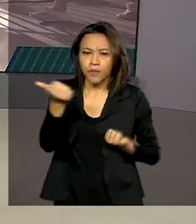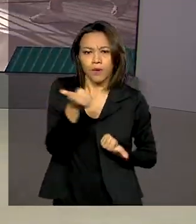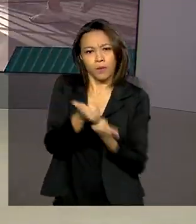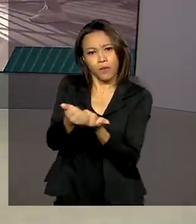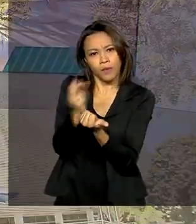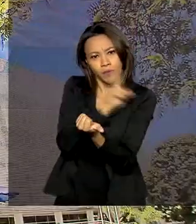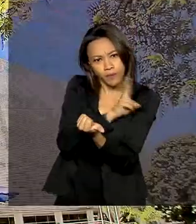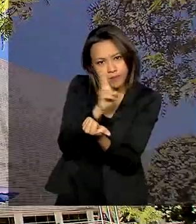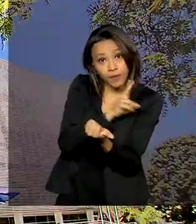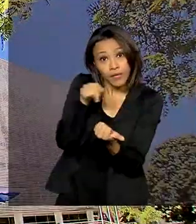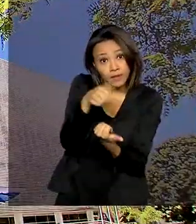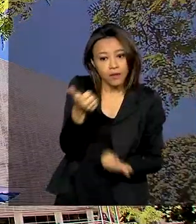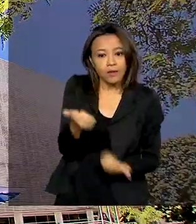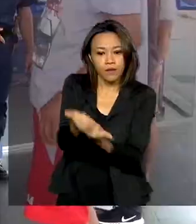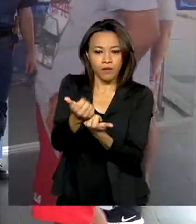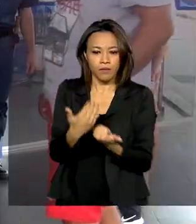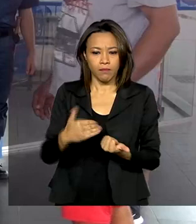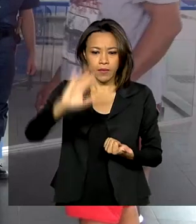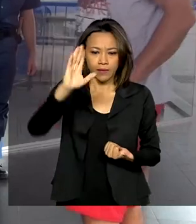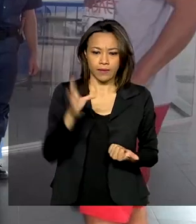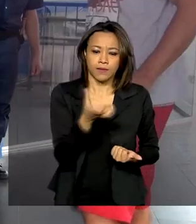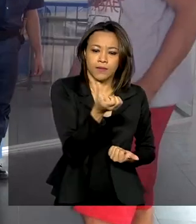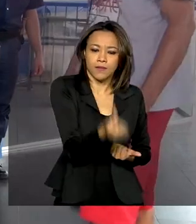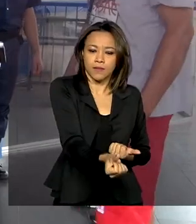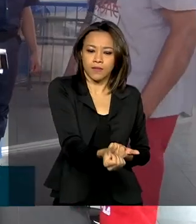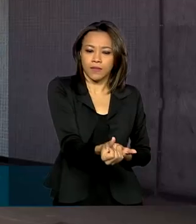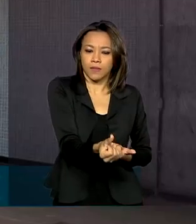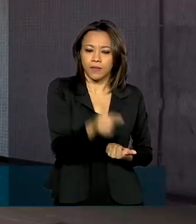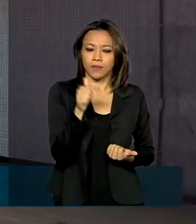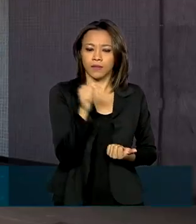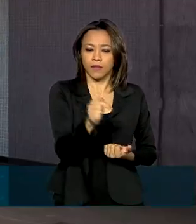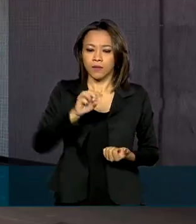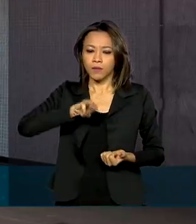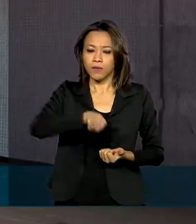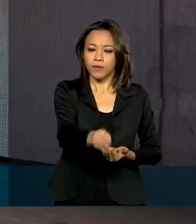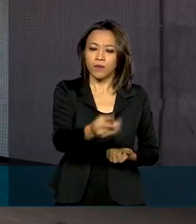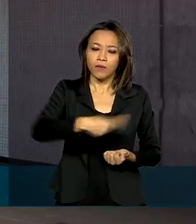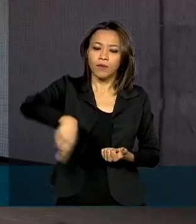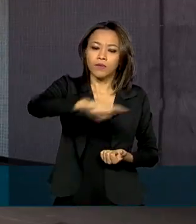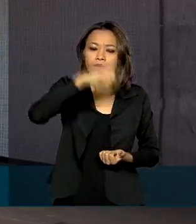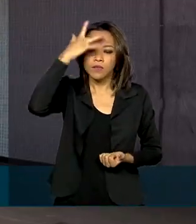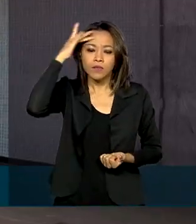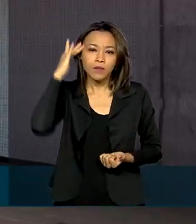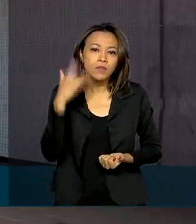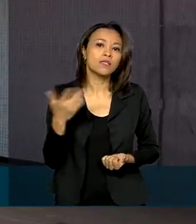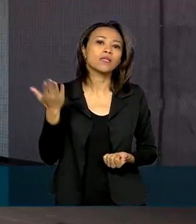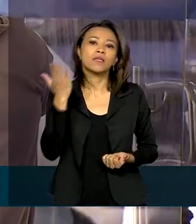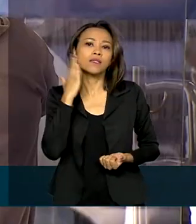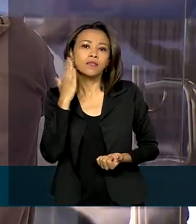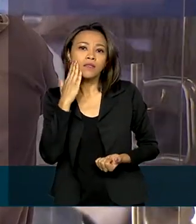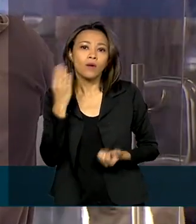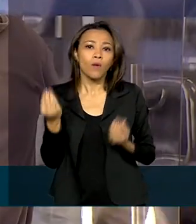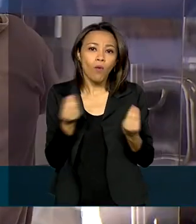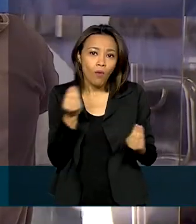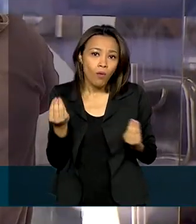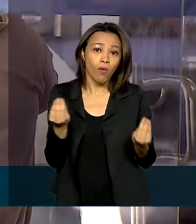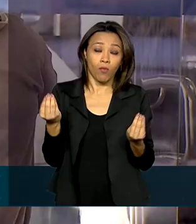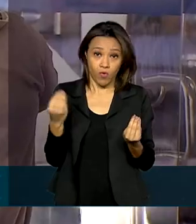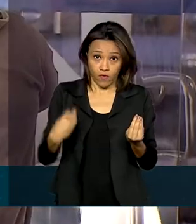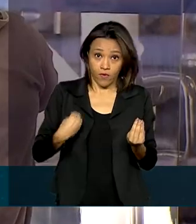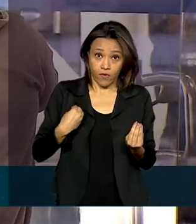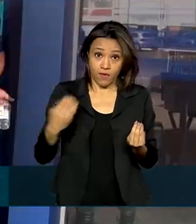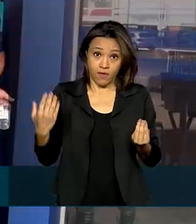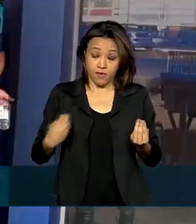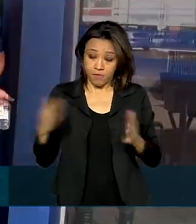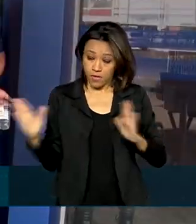um apoio que ajudou mais de 67 milhões de brasileiros a enfrentarem os efeitos da pandemia hoje